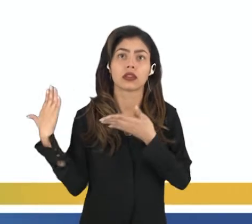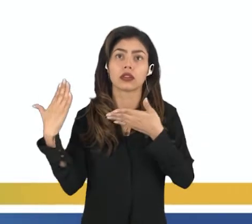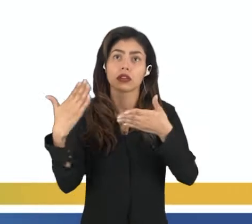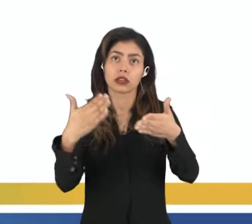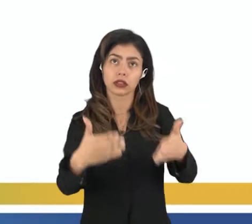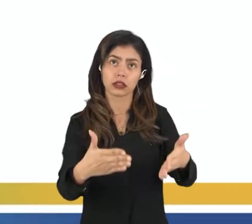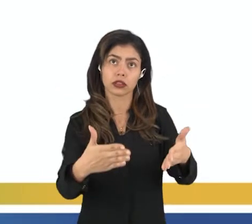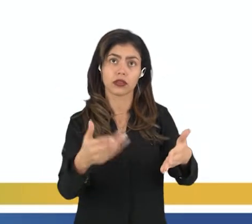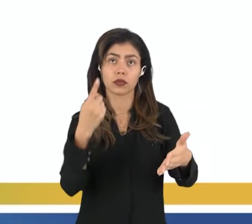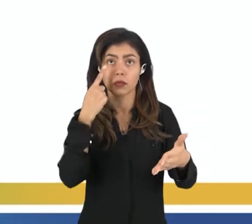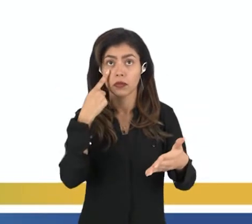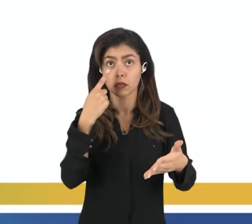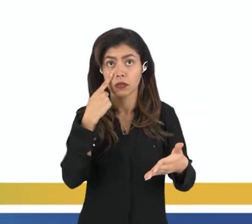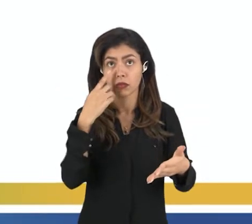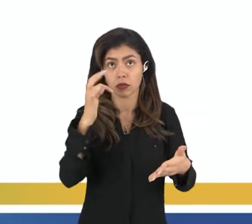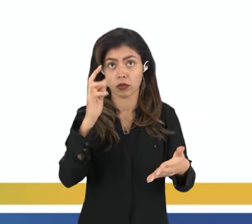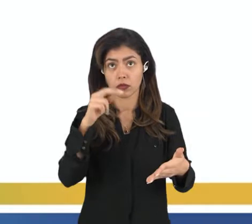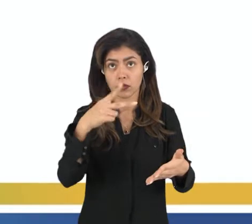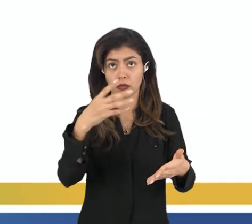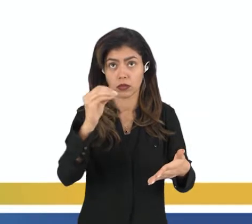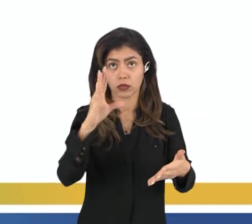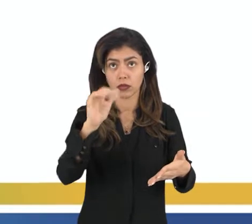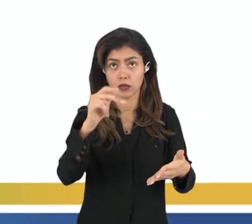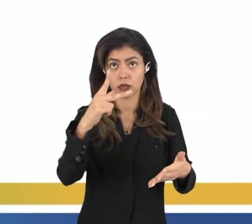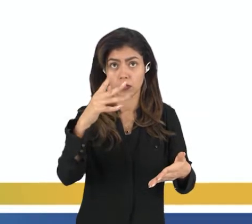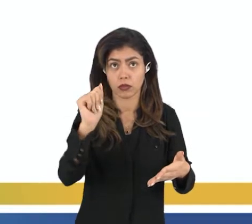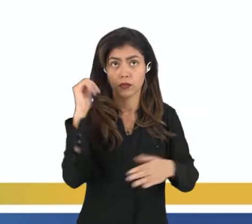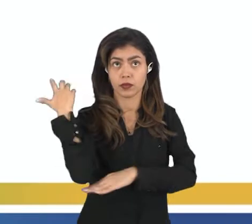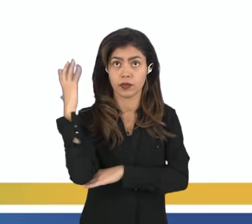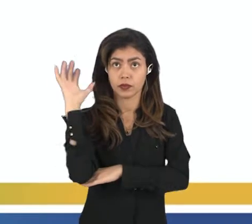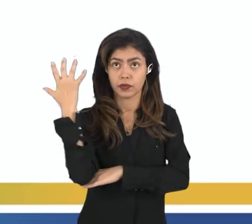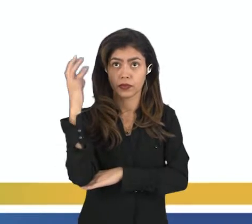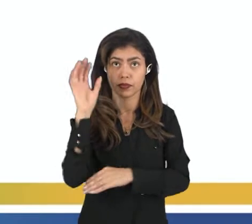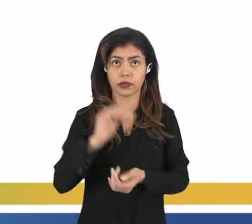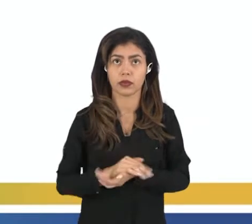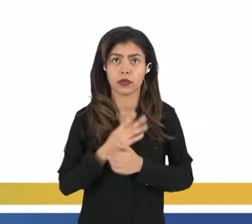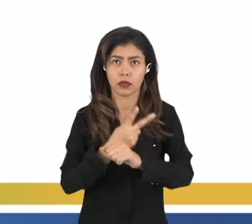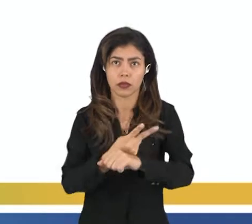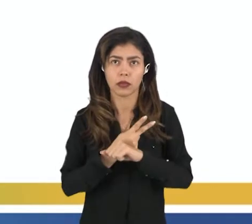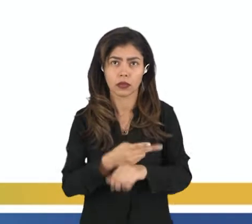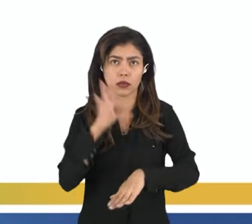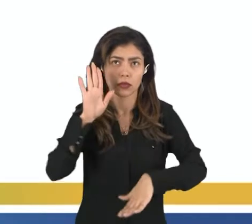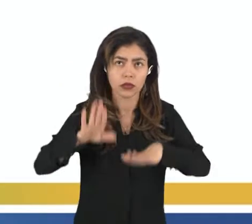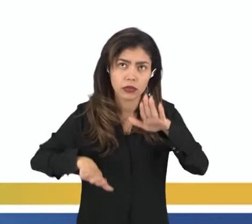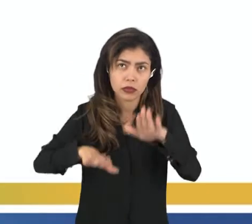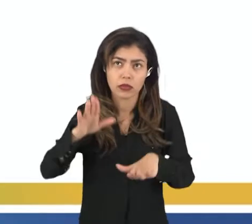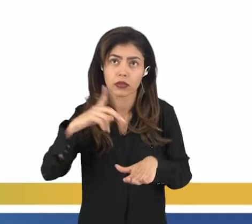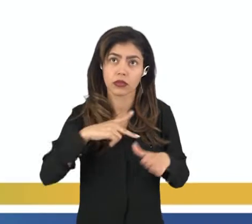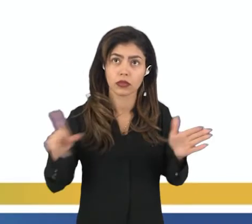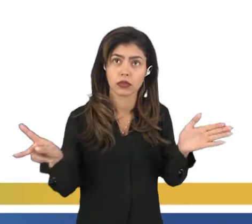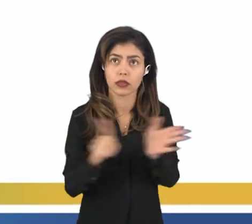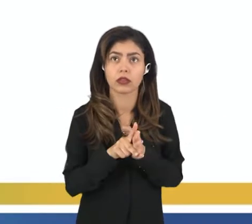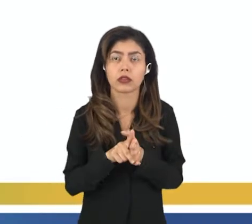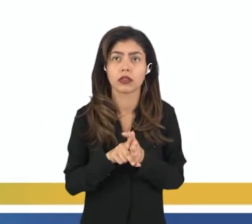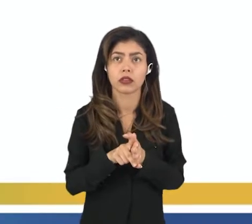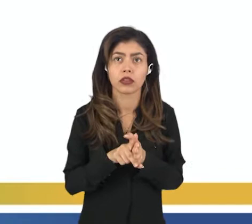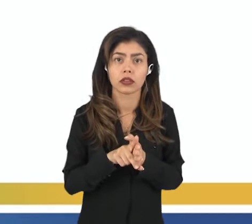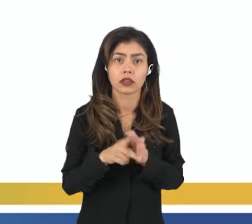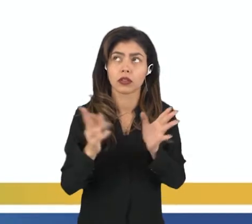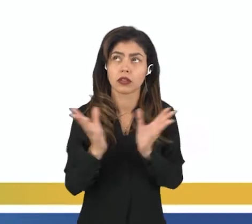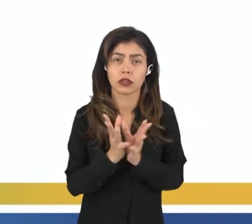pesquisadores com o objetivo de transpor as copas das árvores. Os pesquisadores normalmente têm seus